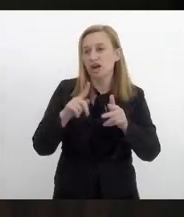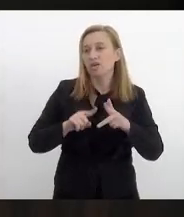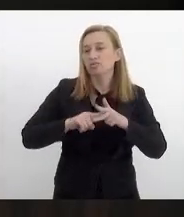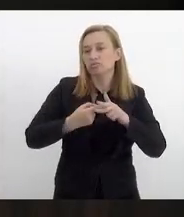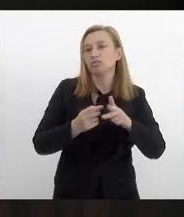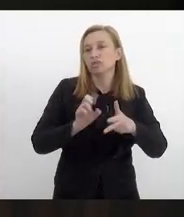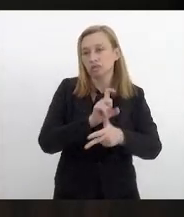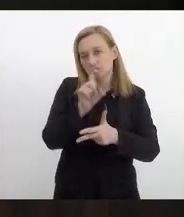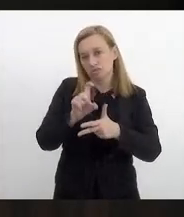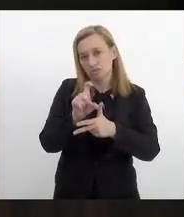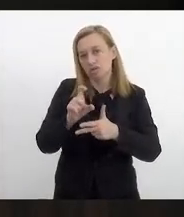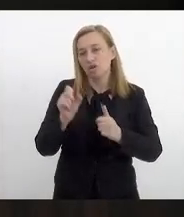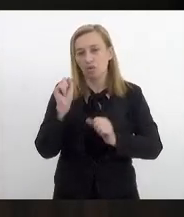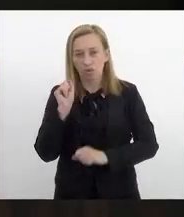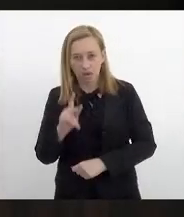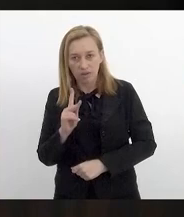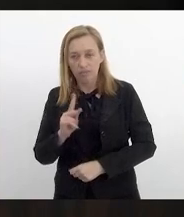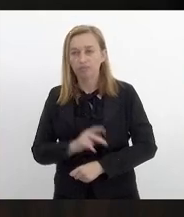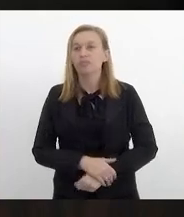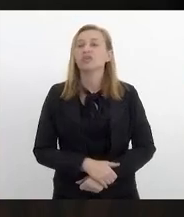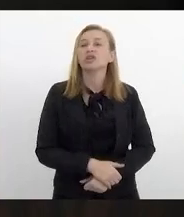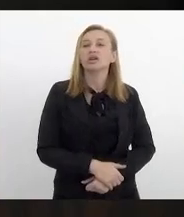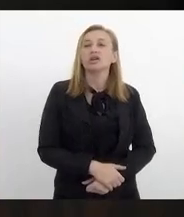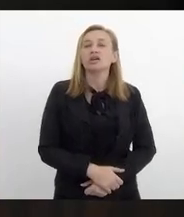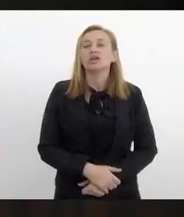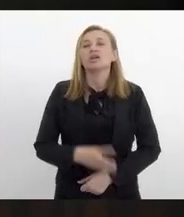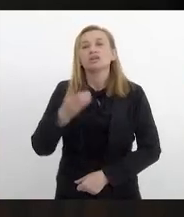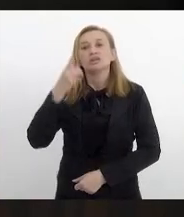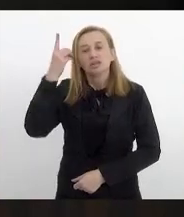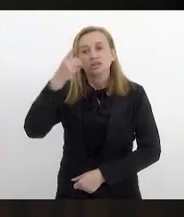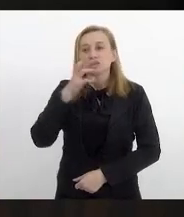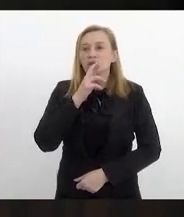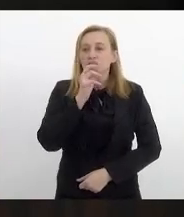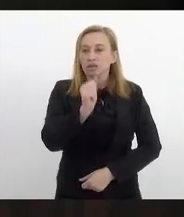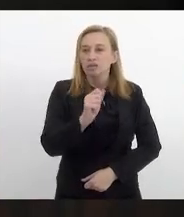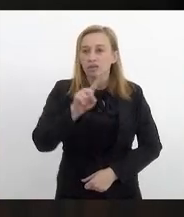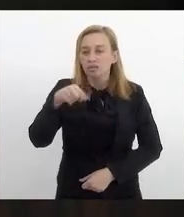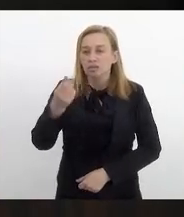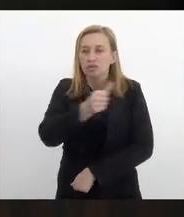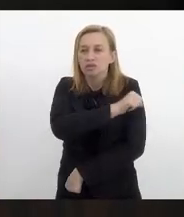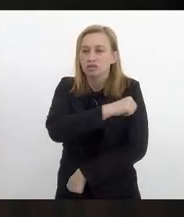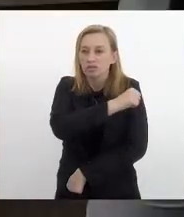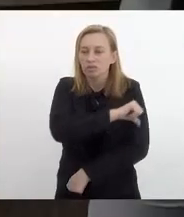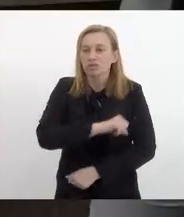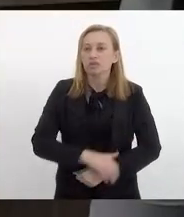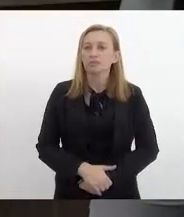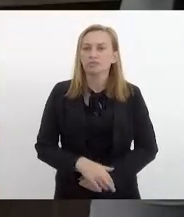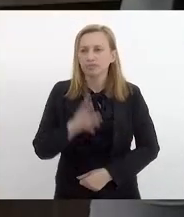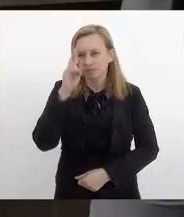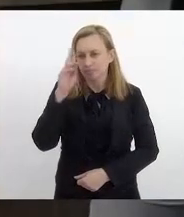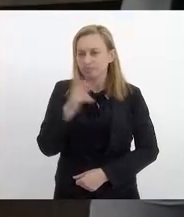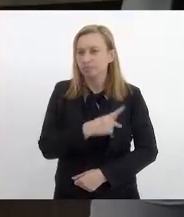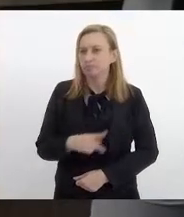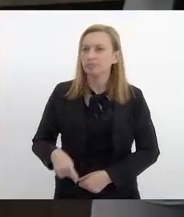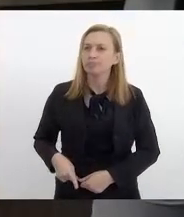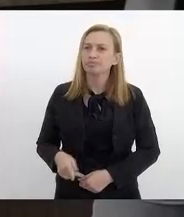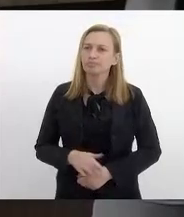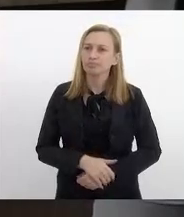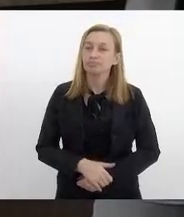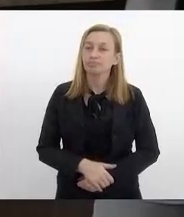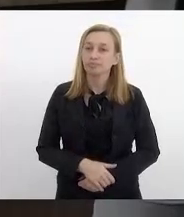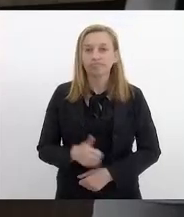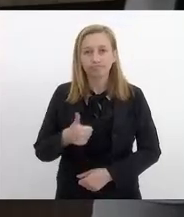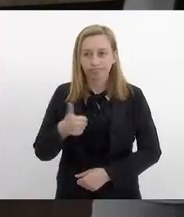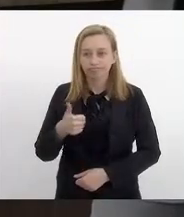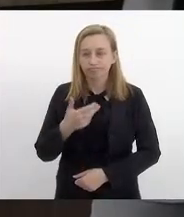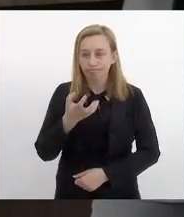regulamentar. Ok? Presidente. Deputado Rodrigo e deputada enfermeira. Presidente, eu, em primeiro lugar,